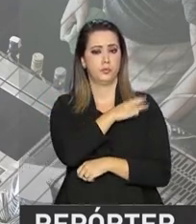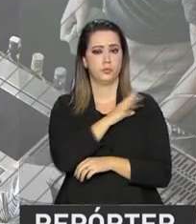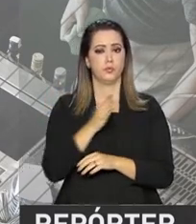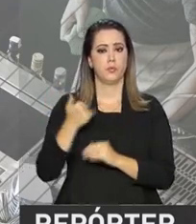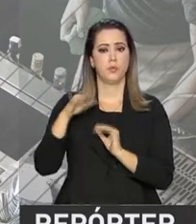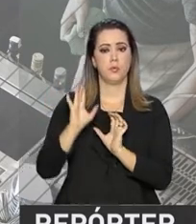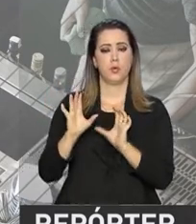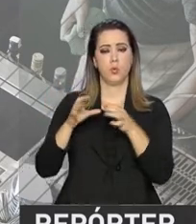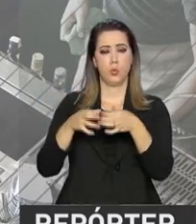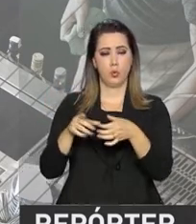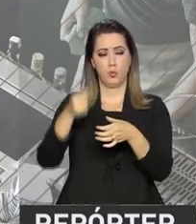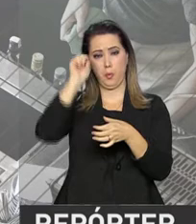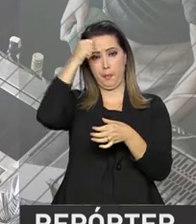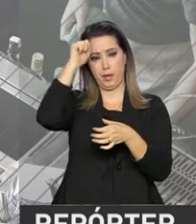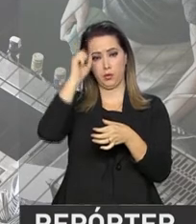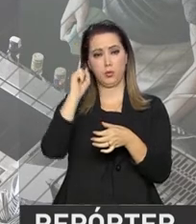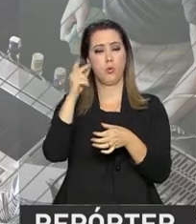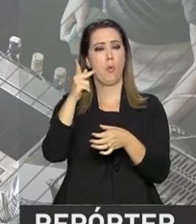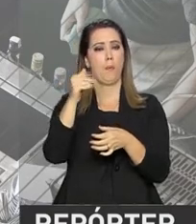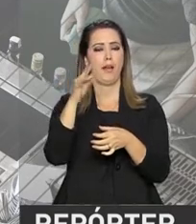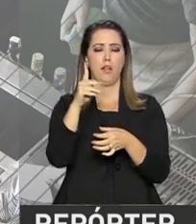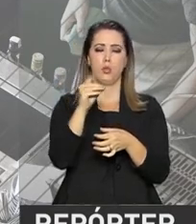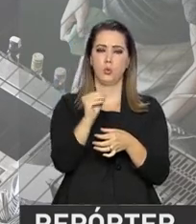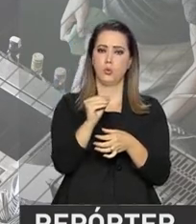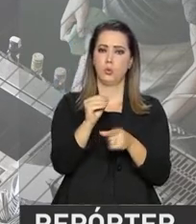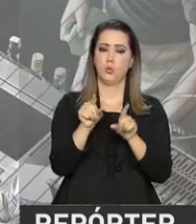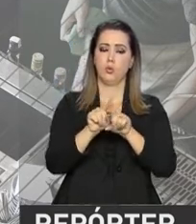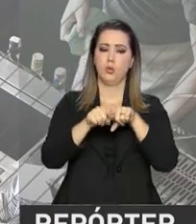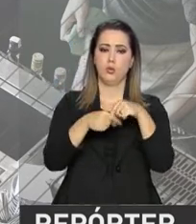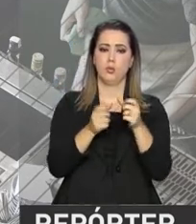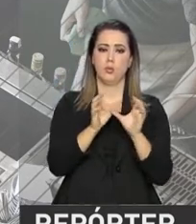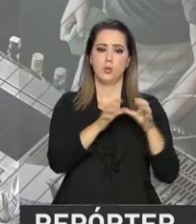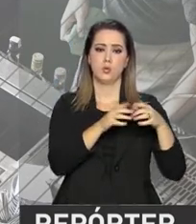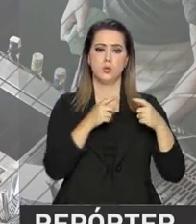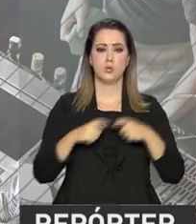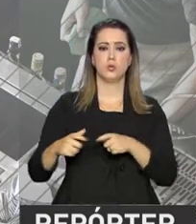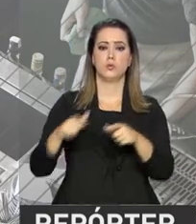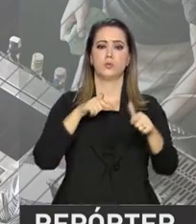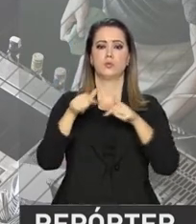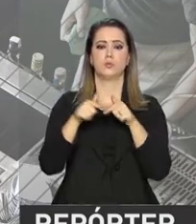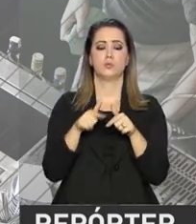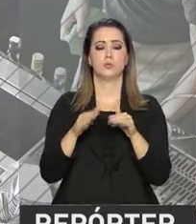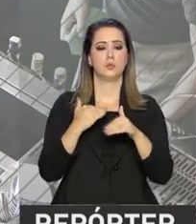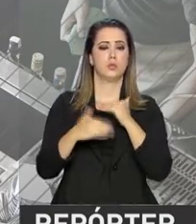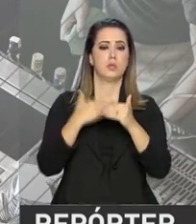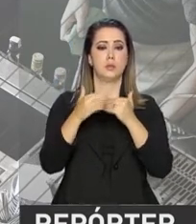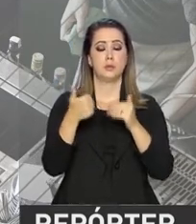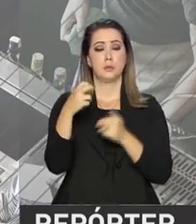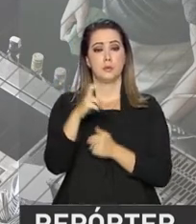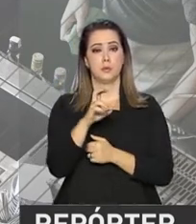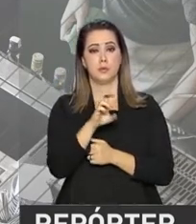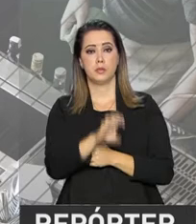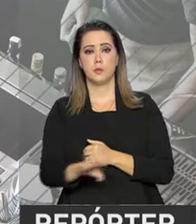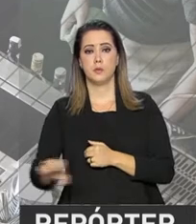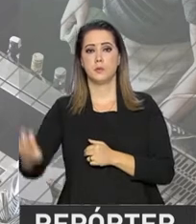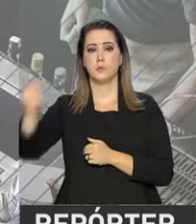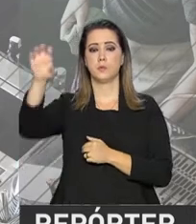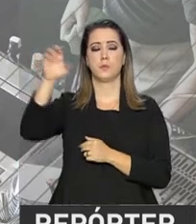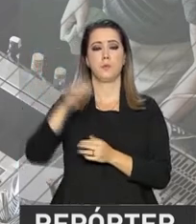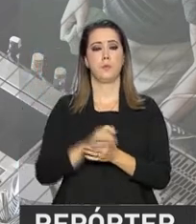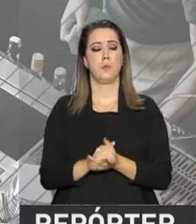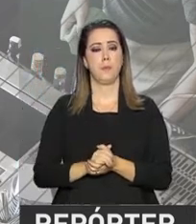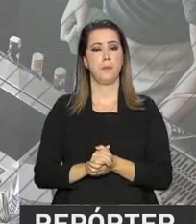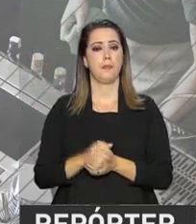maioria deles se declarou como preto ou pardo. Em relação aos postos de trabalho, os números cresceram em 15 unidades da